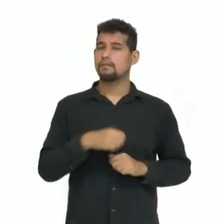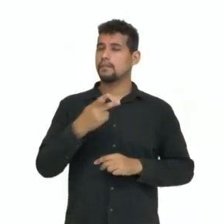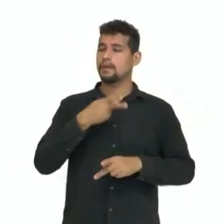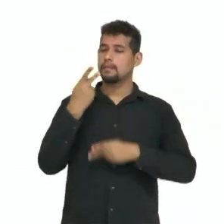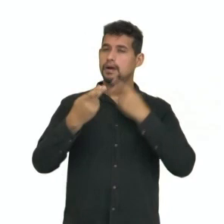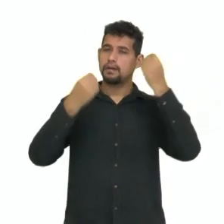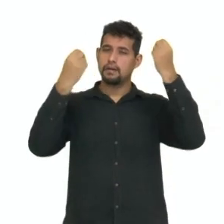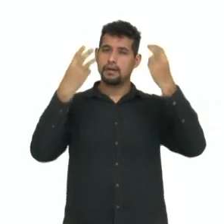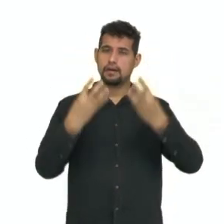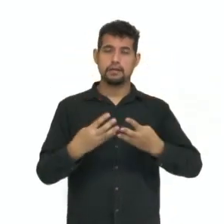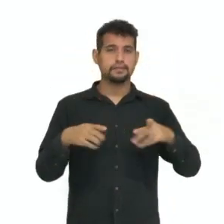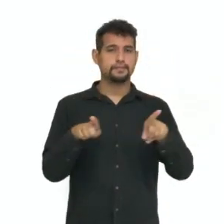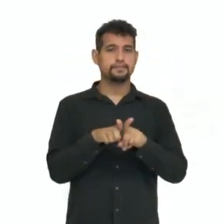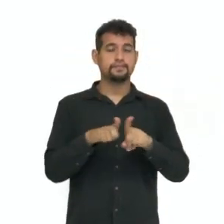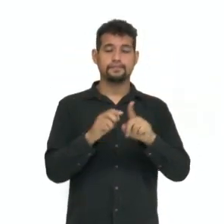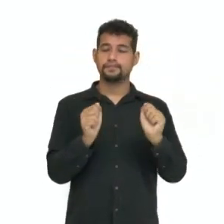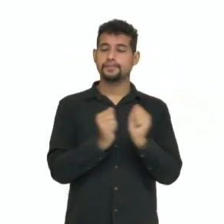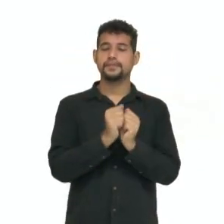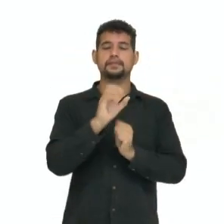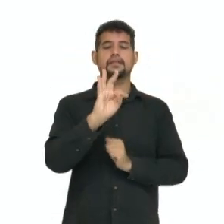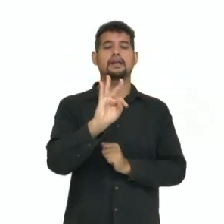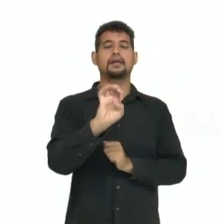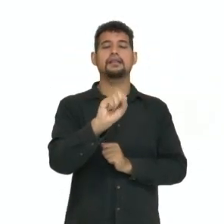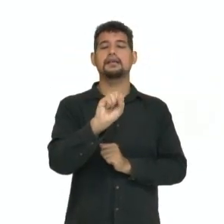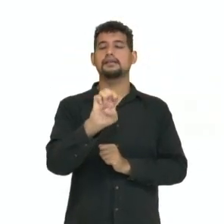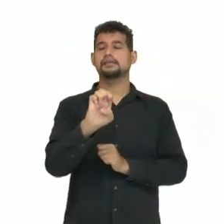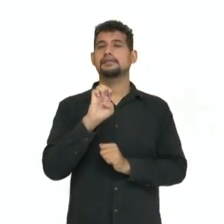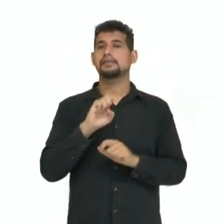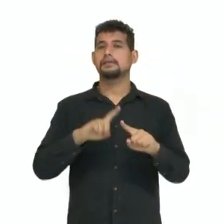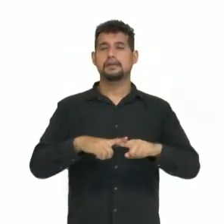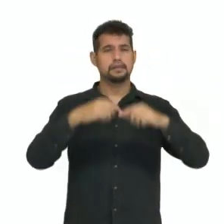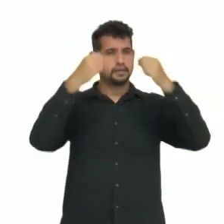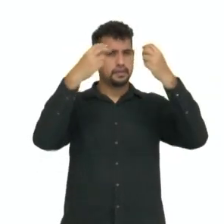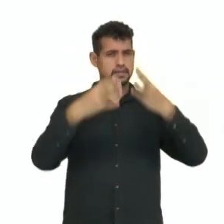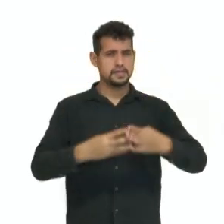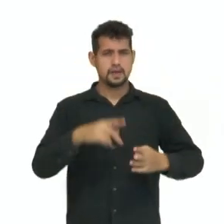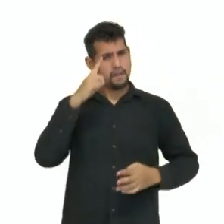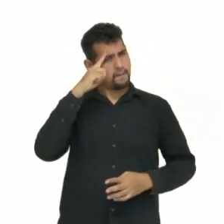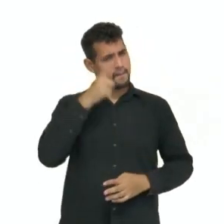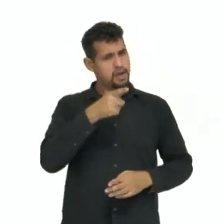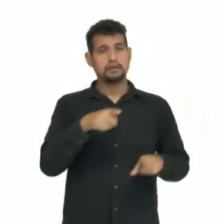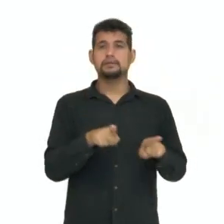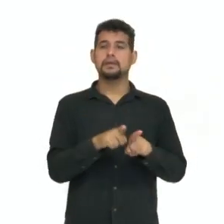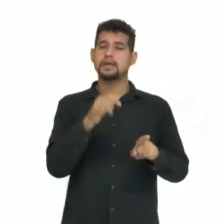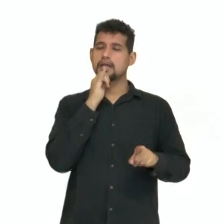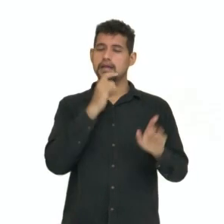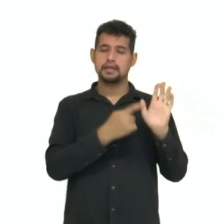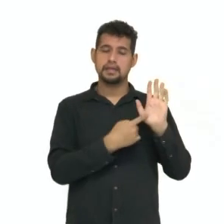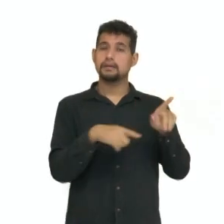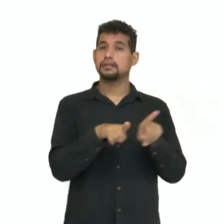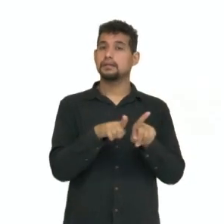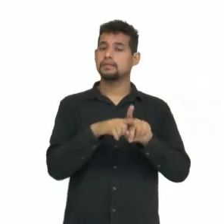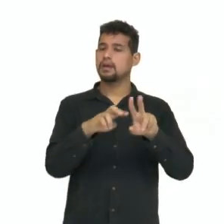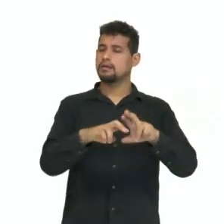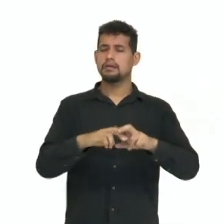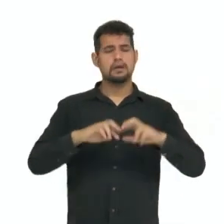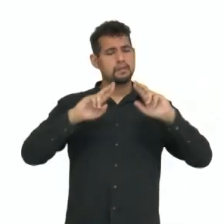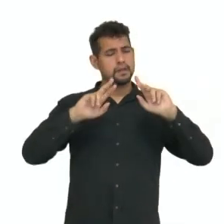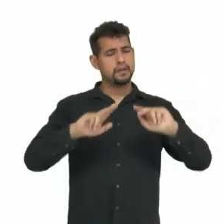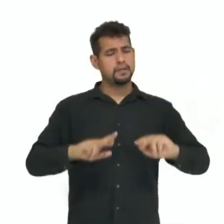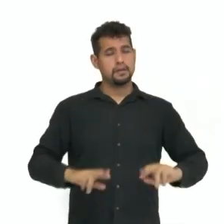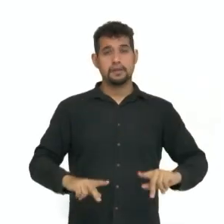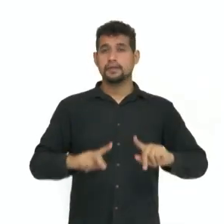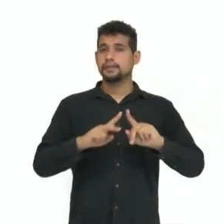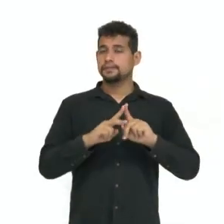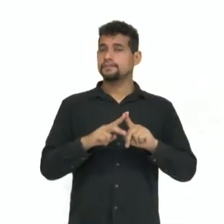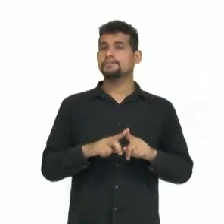argumentação articulada com a tese. Então, argumento de autoridade, de exemplificação, causa e efeito por